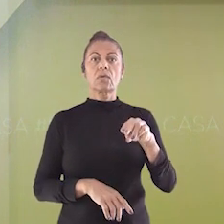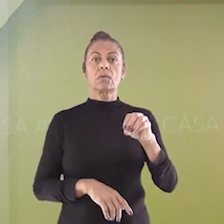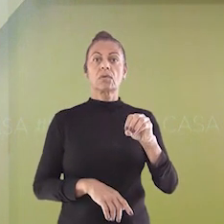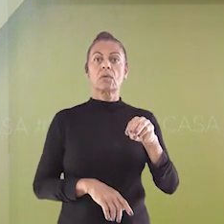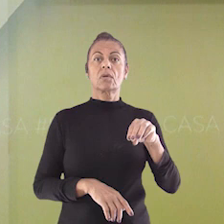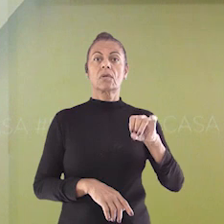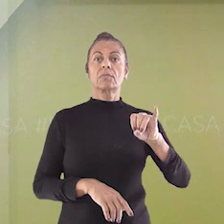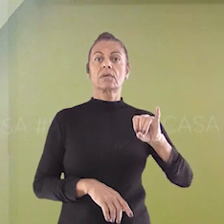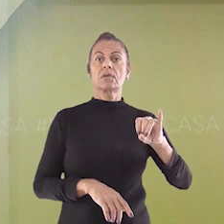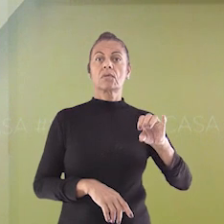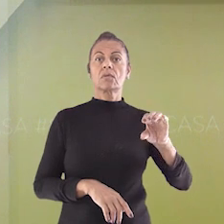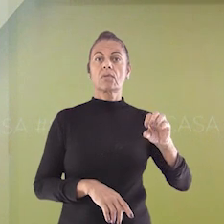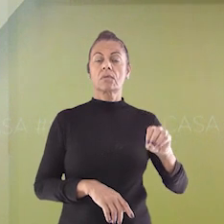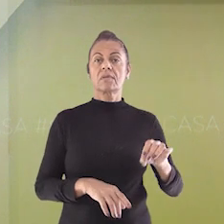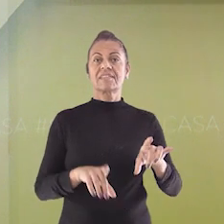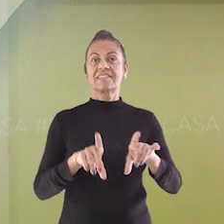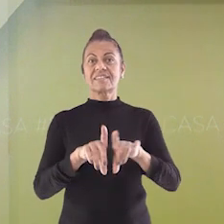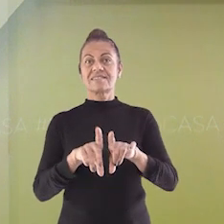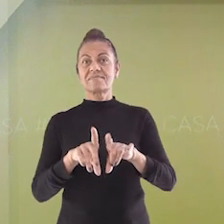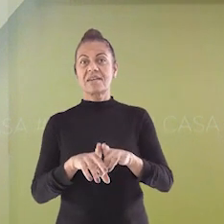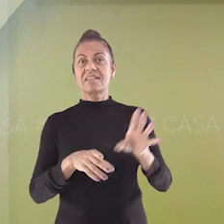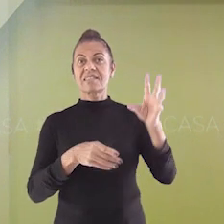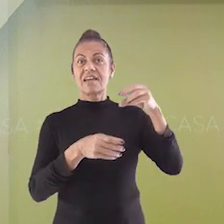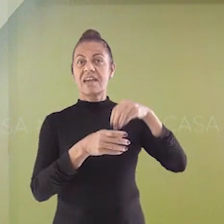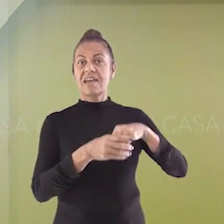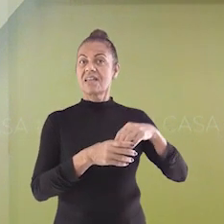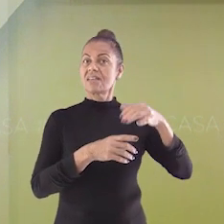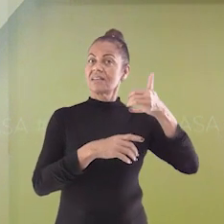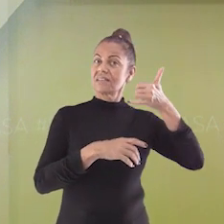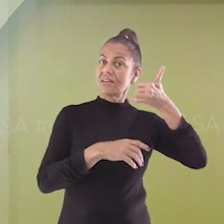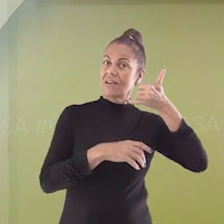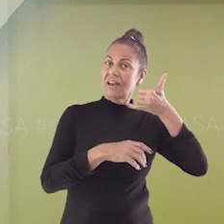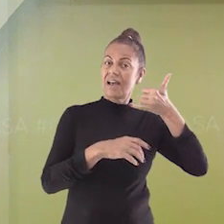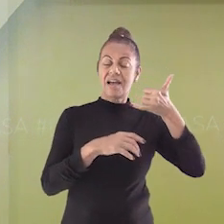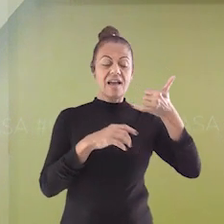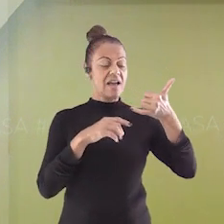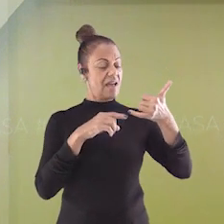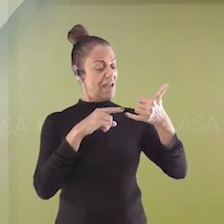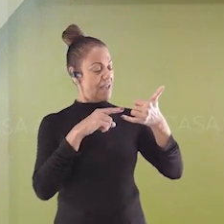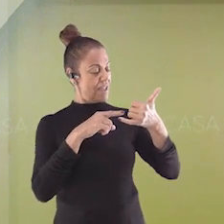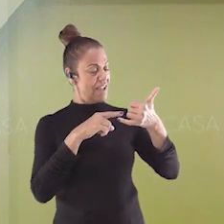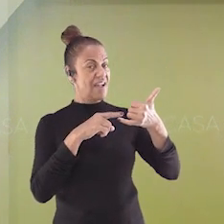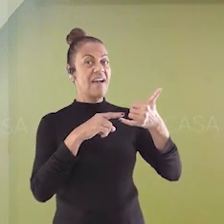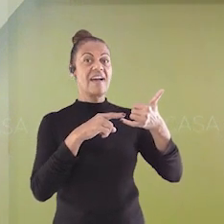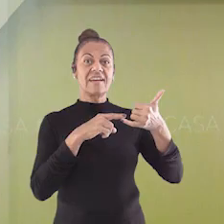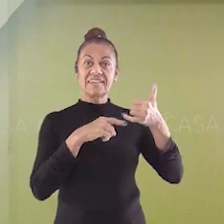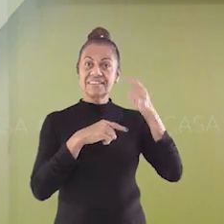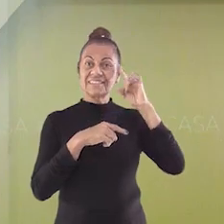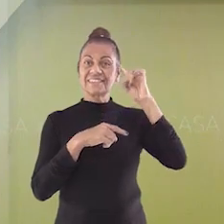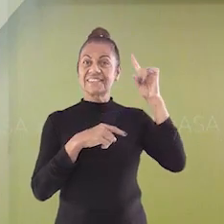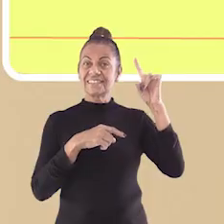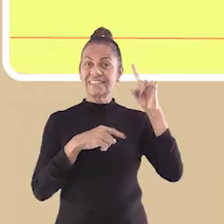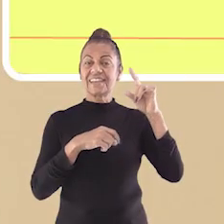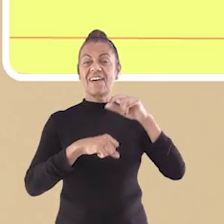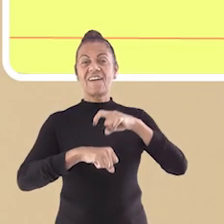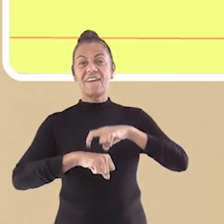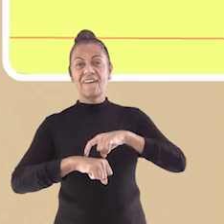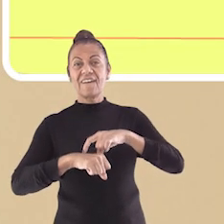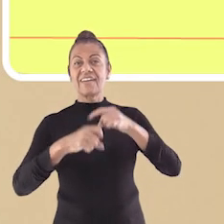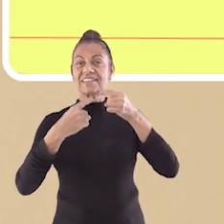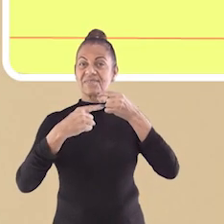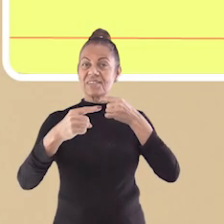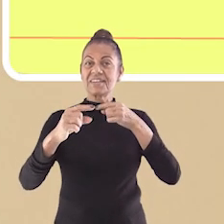dele. Nós conseguimos ver não somente a hora, mas também os dias da semana, os meses também.